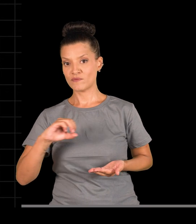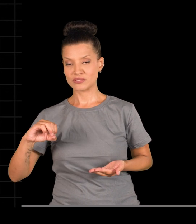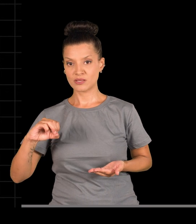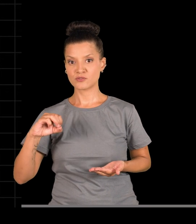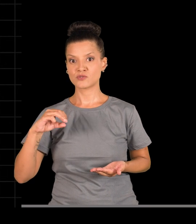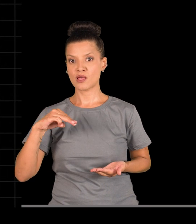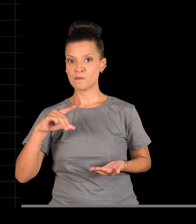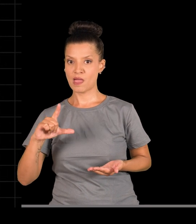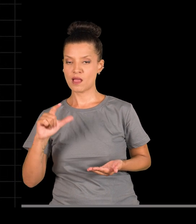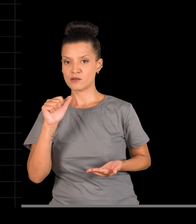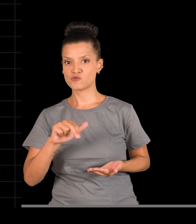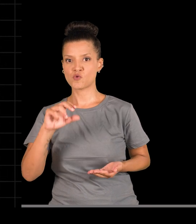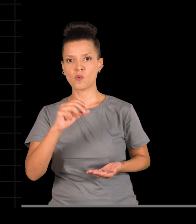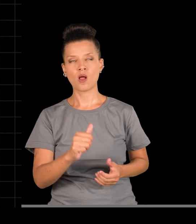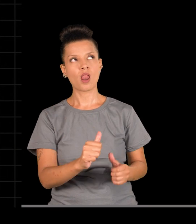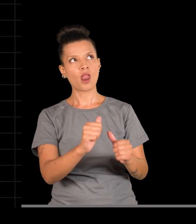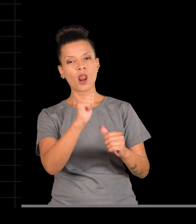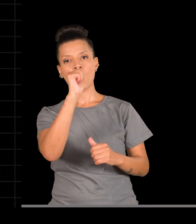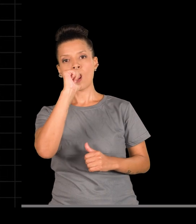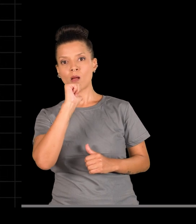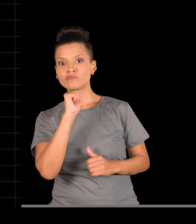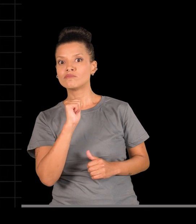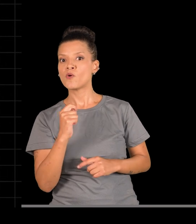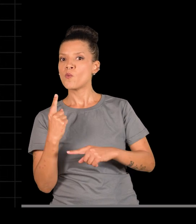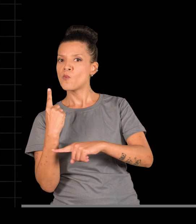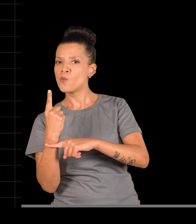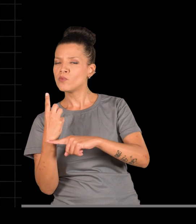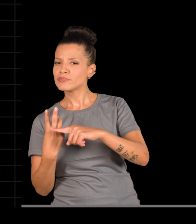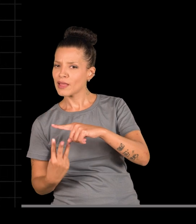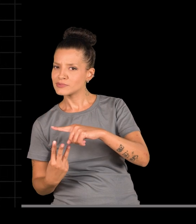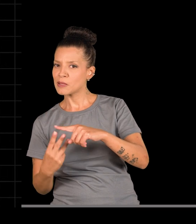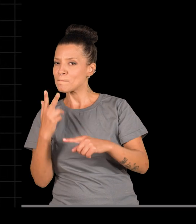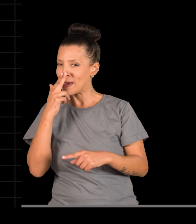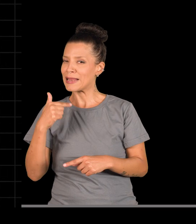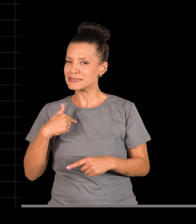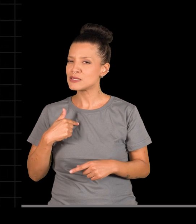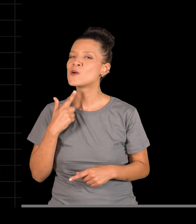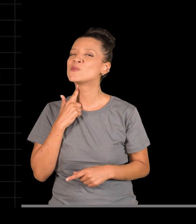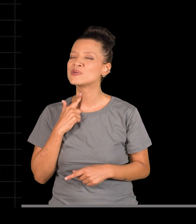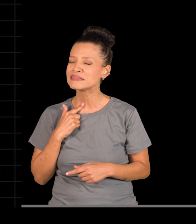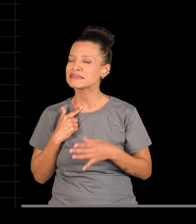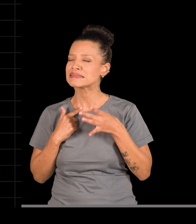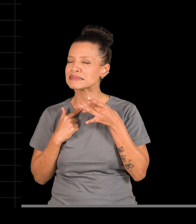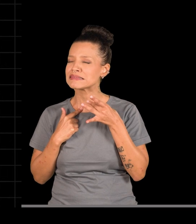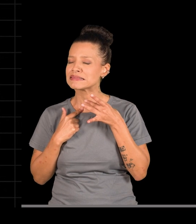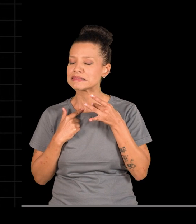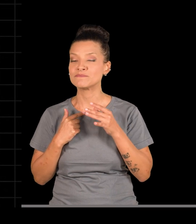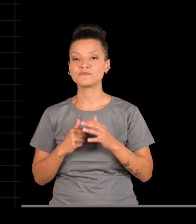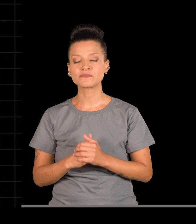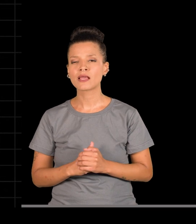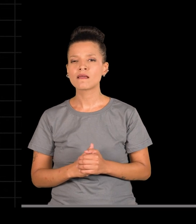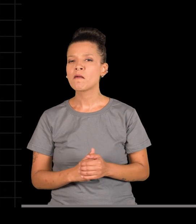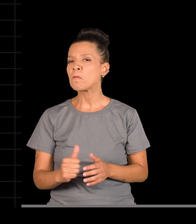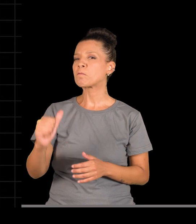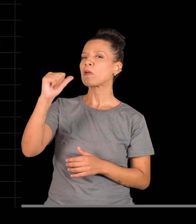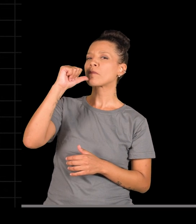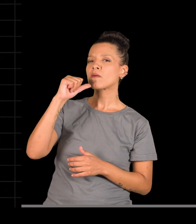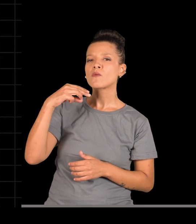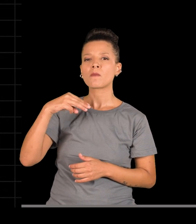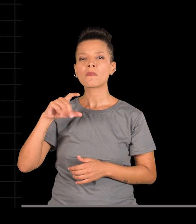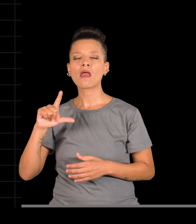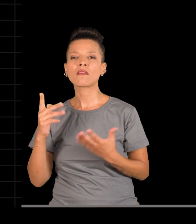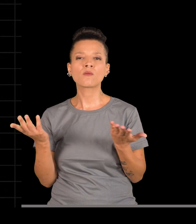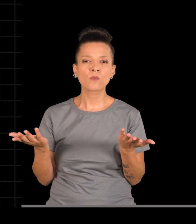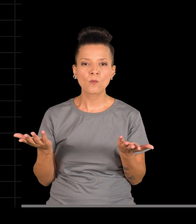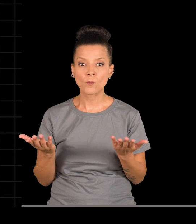contendo 900 ml de suco, Procópio bebeu 1 terço do líquido. Tô faminto e tô com sede, né? Quantos mililitros ele bebeu? Então